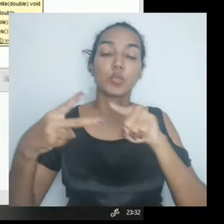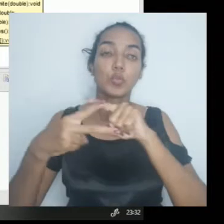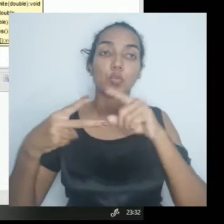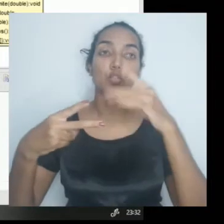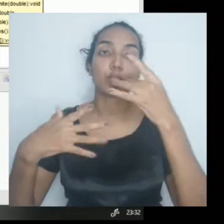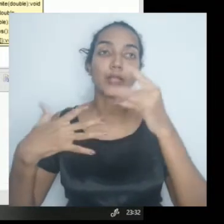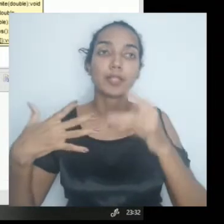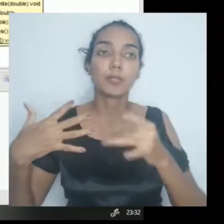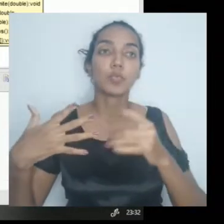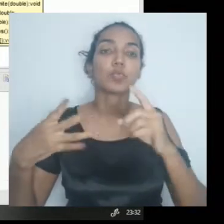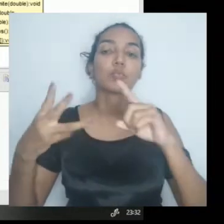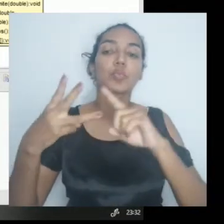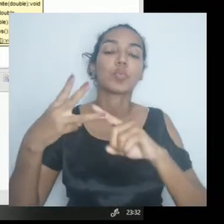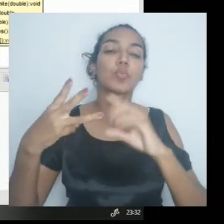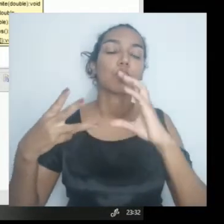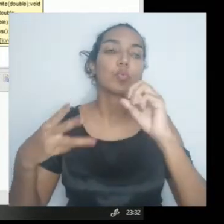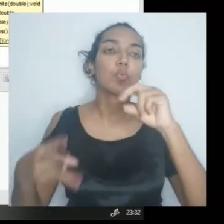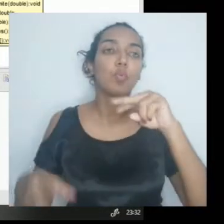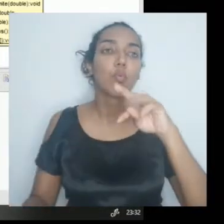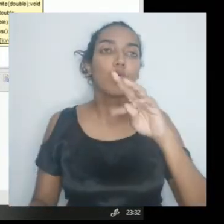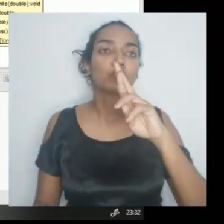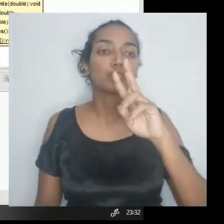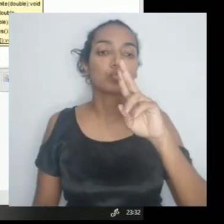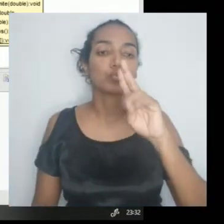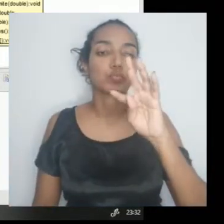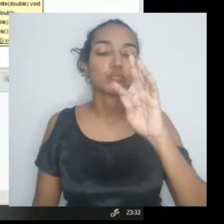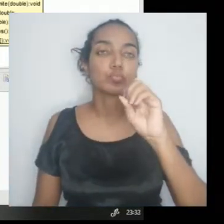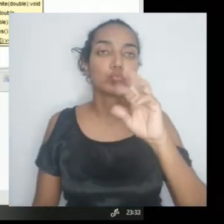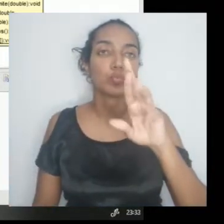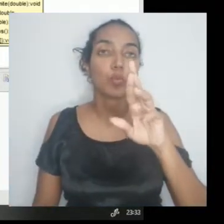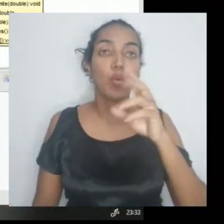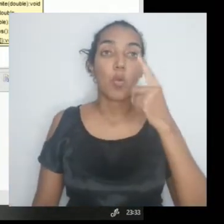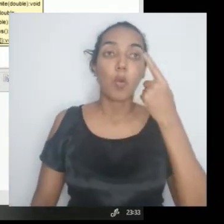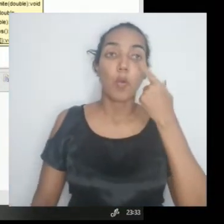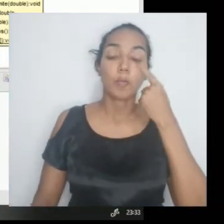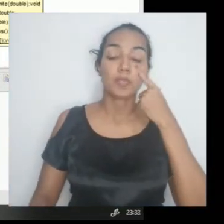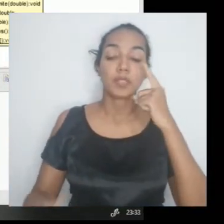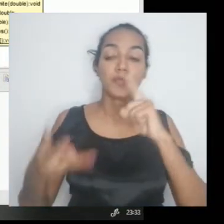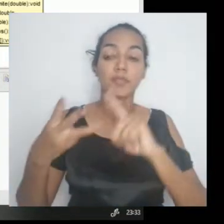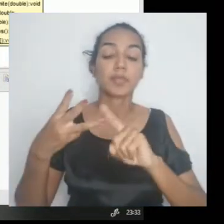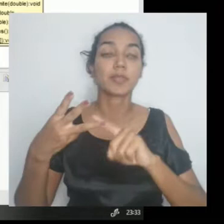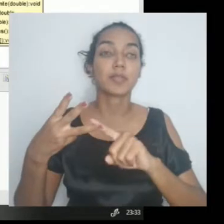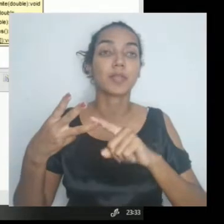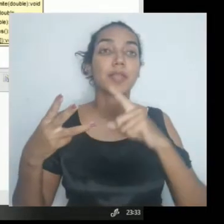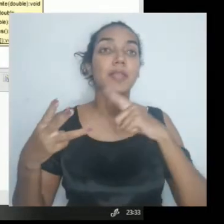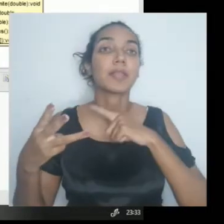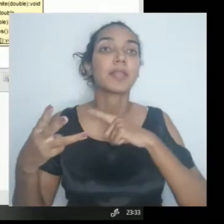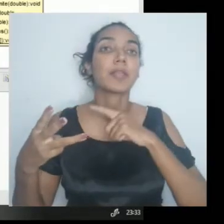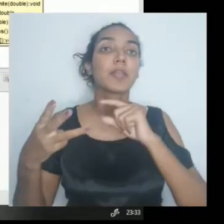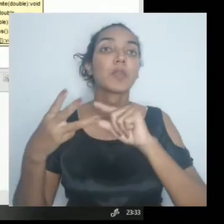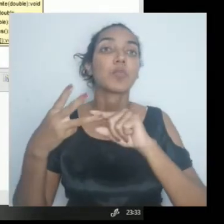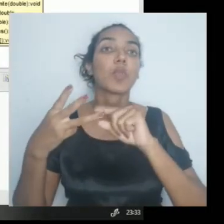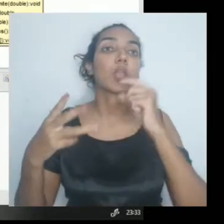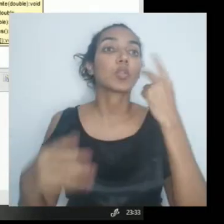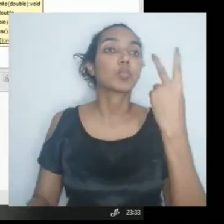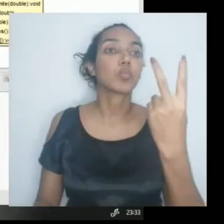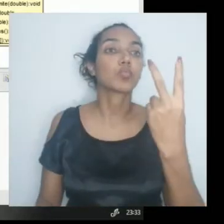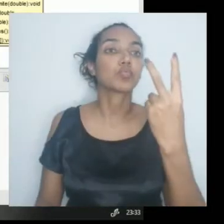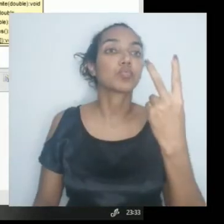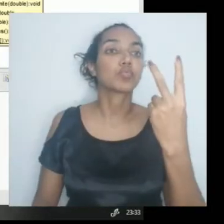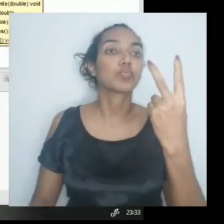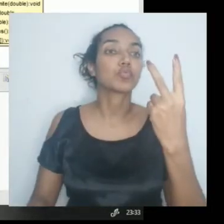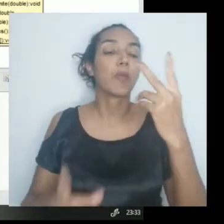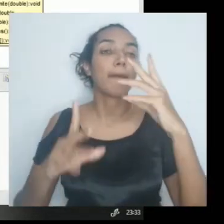Observem atentamente que esse construtor da classe conta tem dois atributos, dois parâmetros.